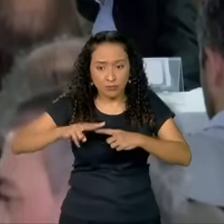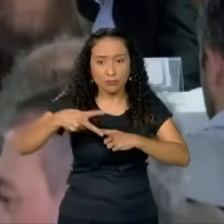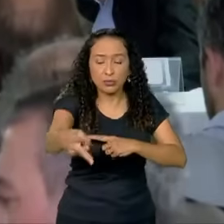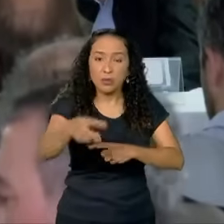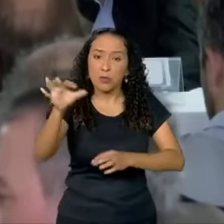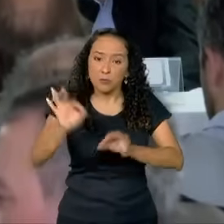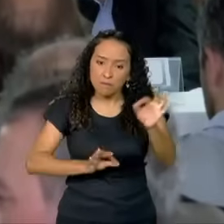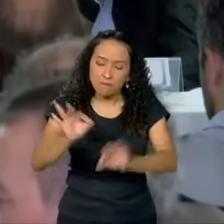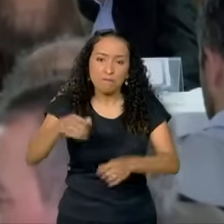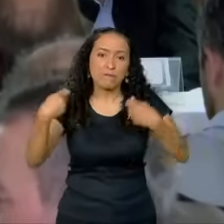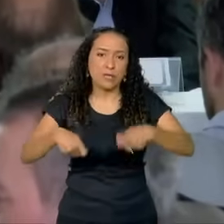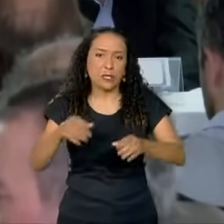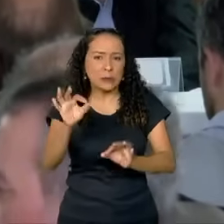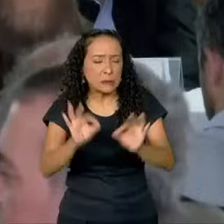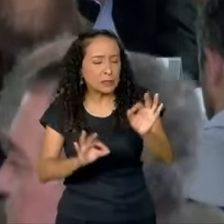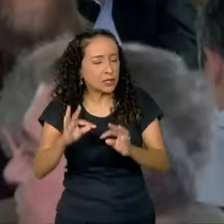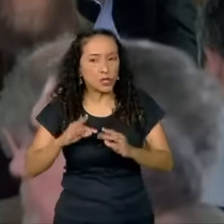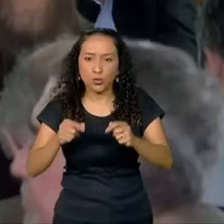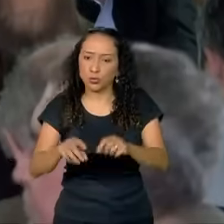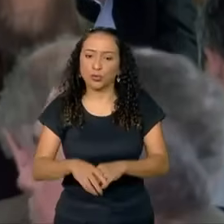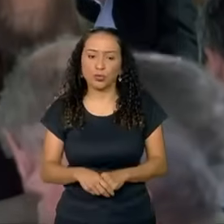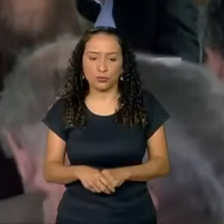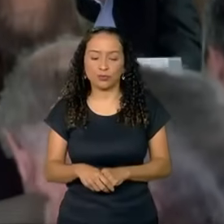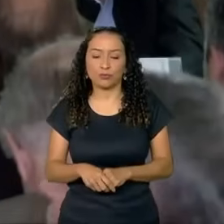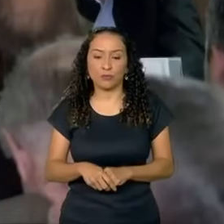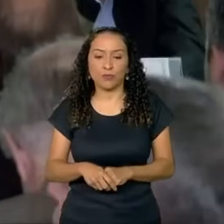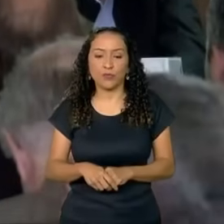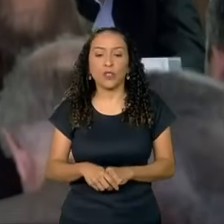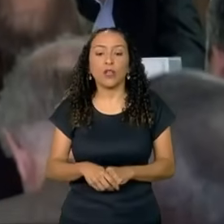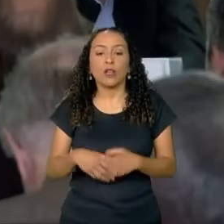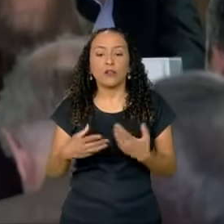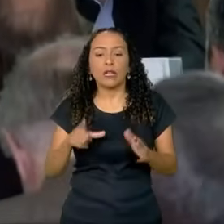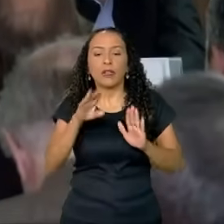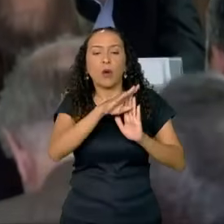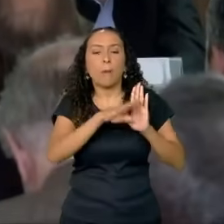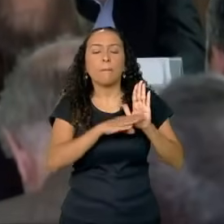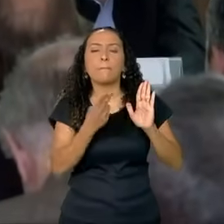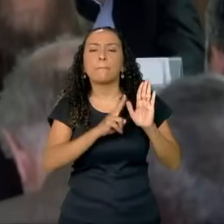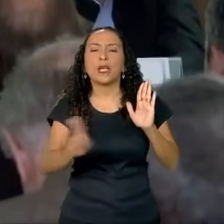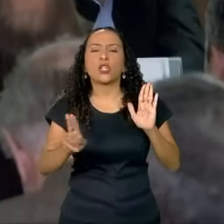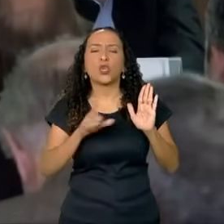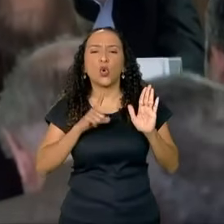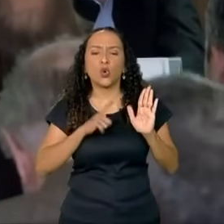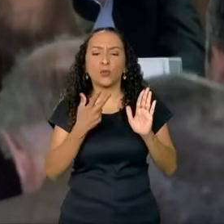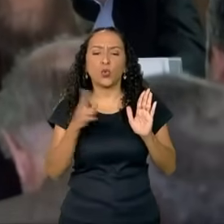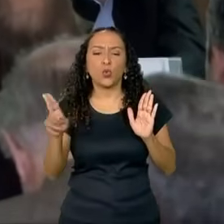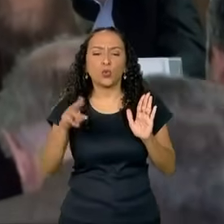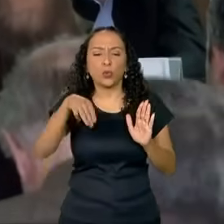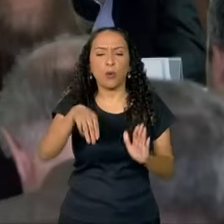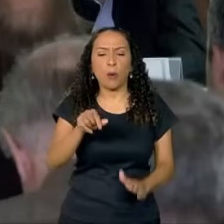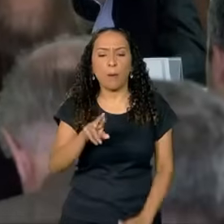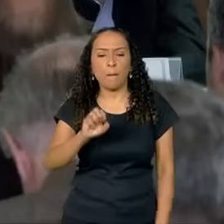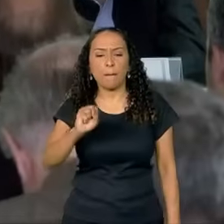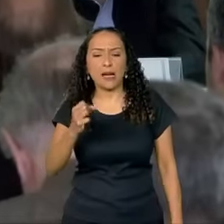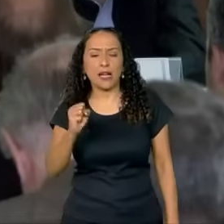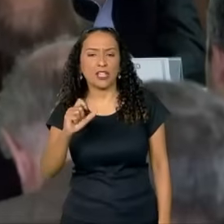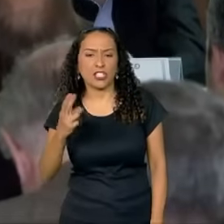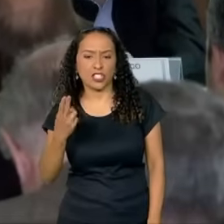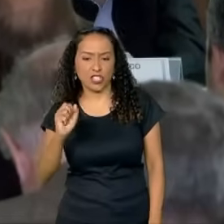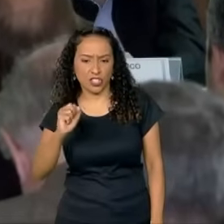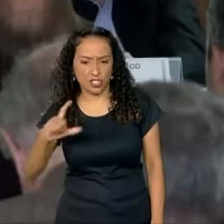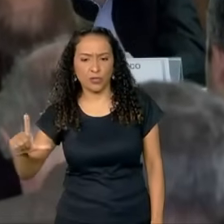catástrofe climática, a gente tem falado do Plano Marshall. Me desculpe o nome, tá? Vai ter um outro nome que a gente vai dar para esse plano de reconstrução